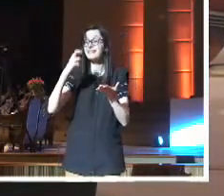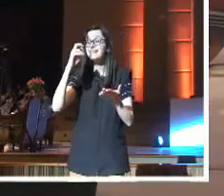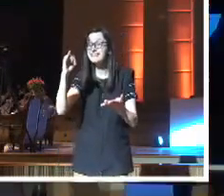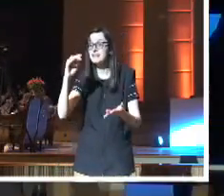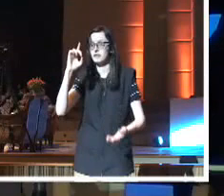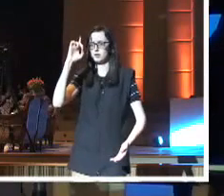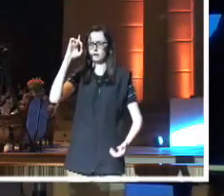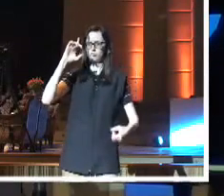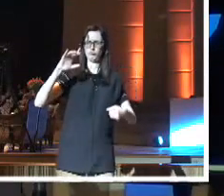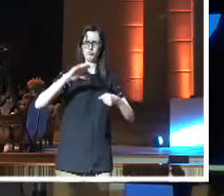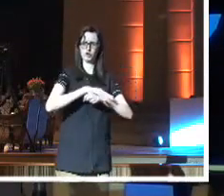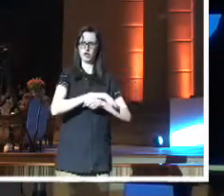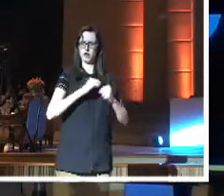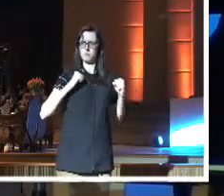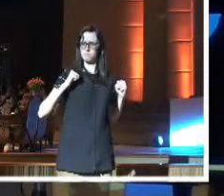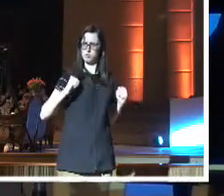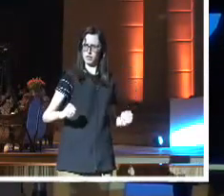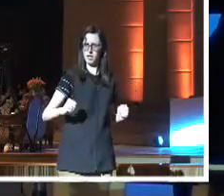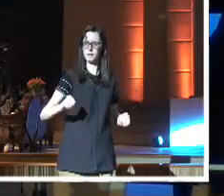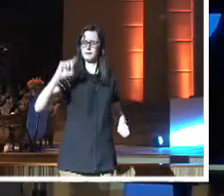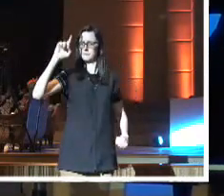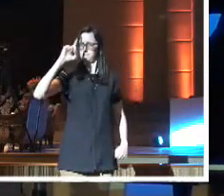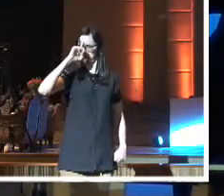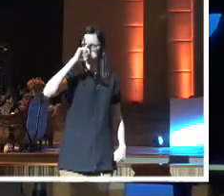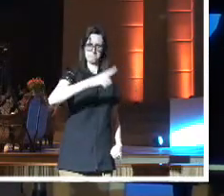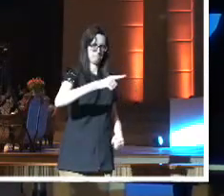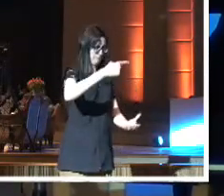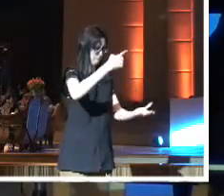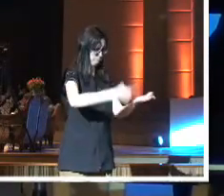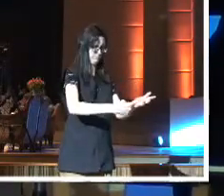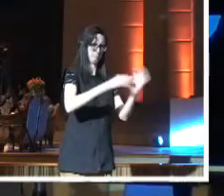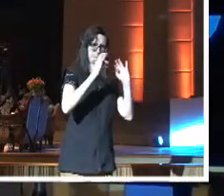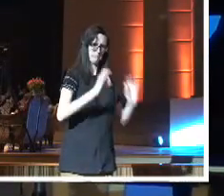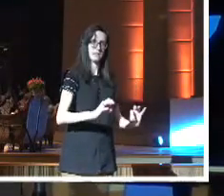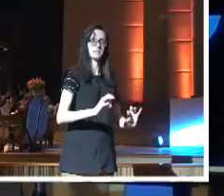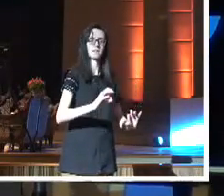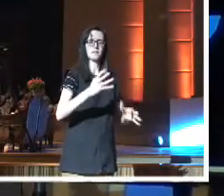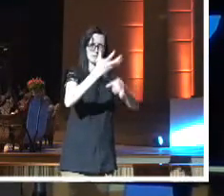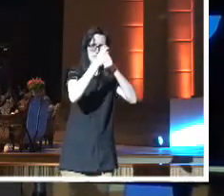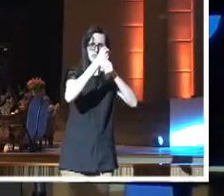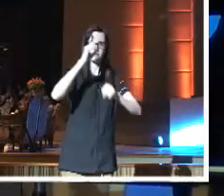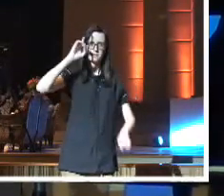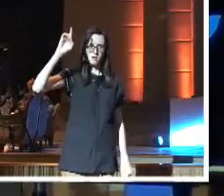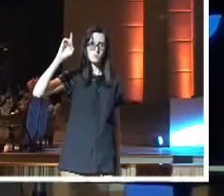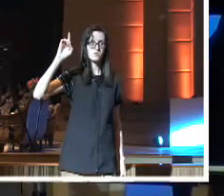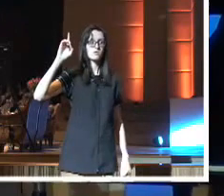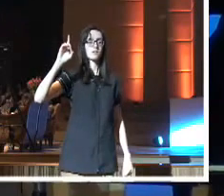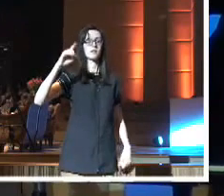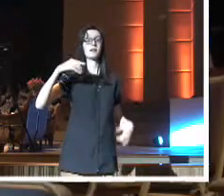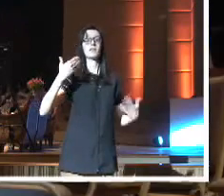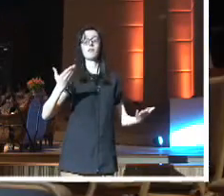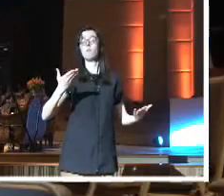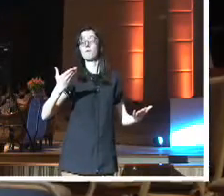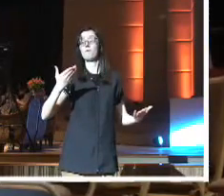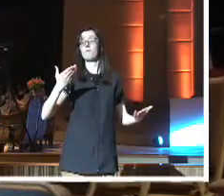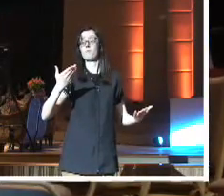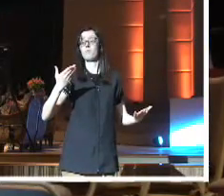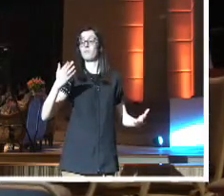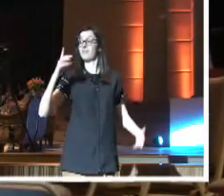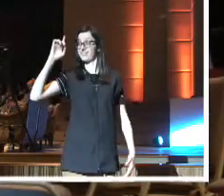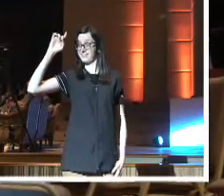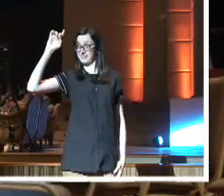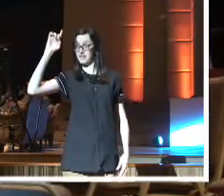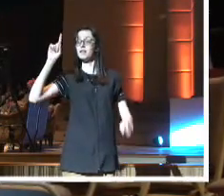Deus Todo-Poderoso, Deus da palavra, digno de toda confiança, então ele é